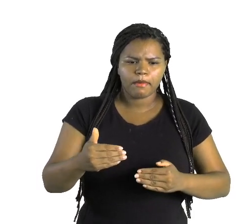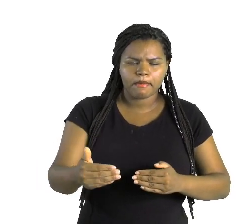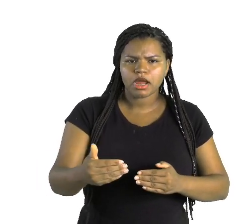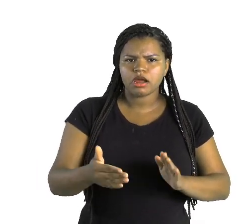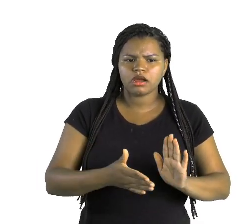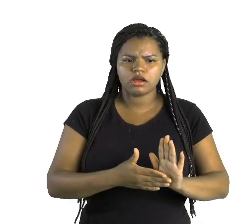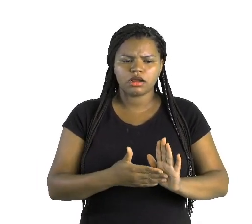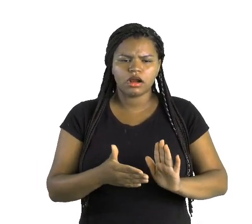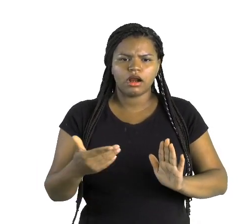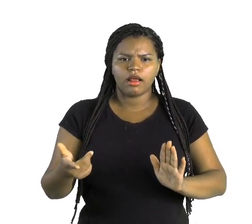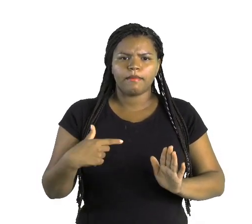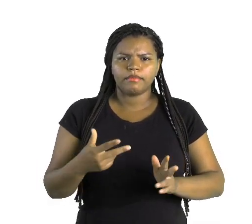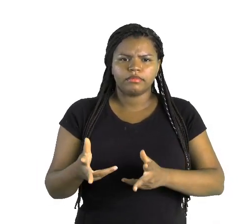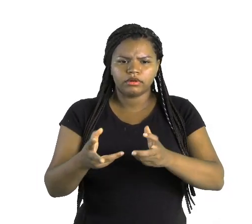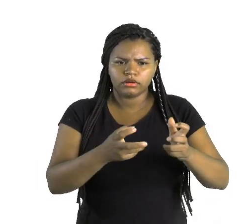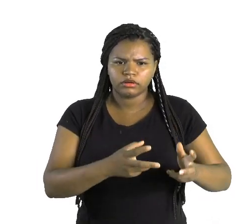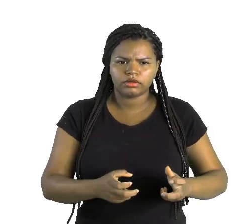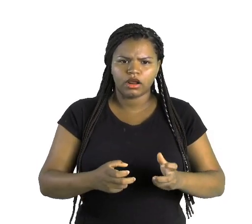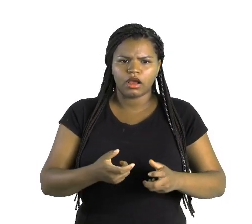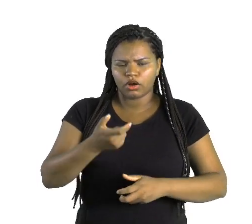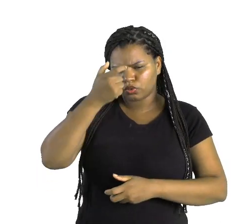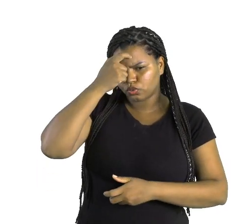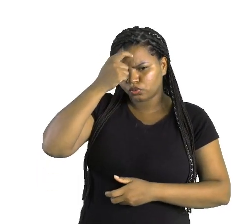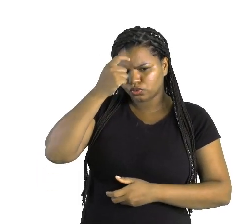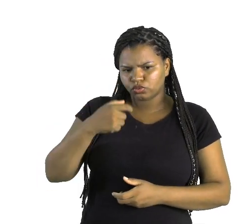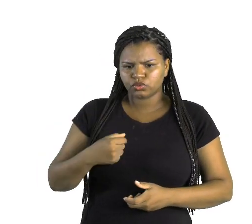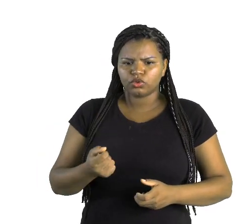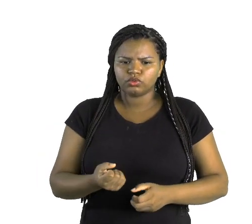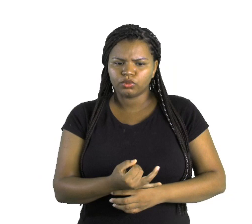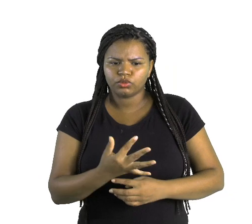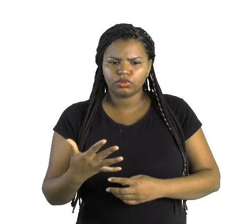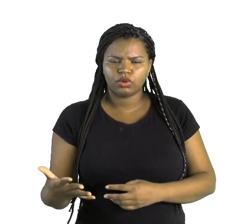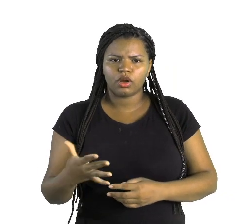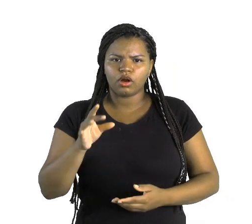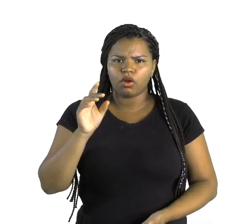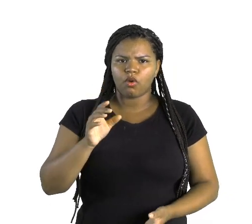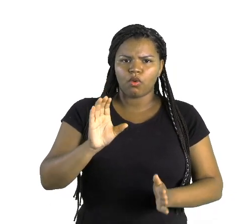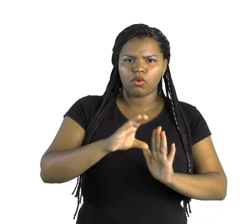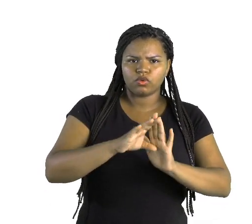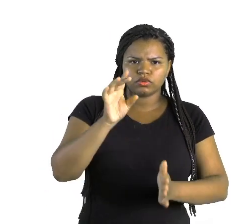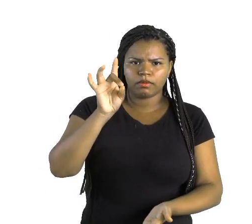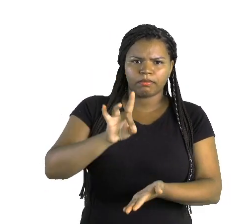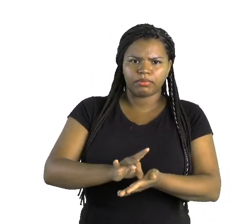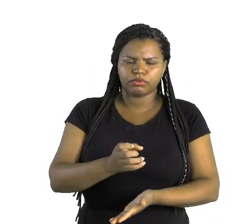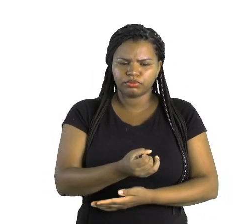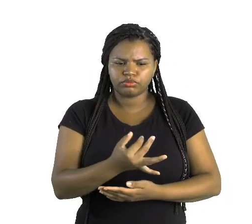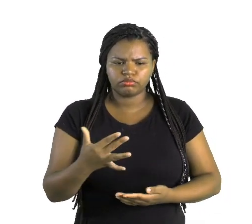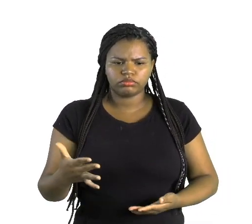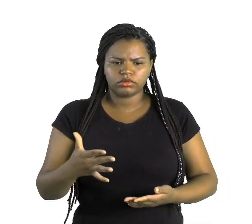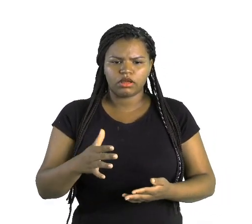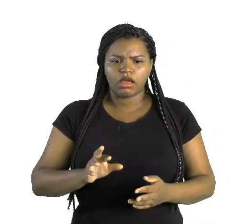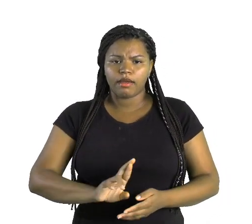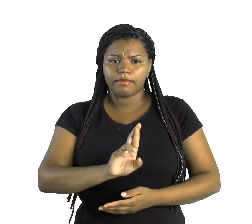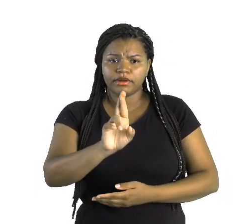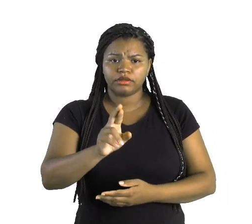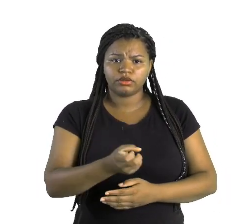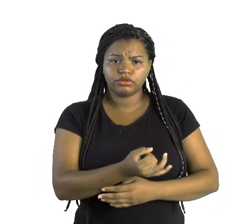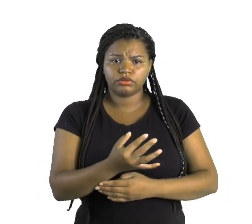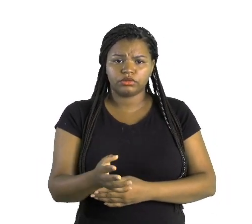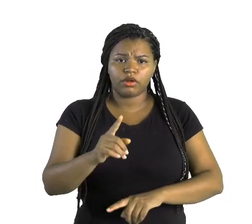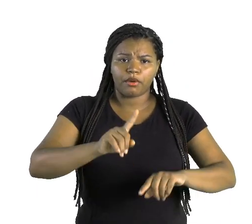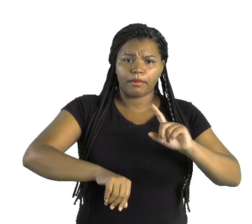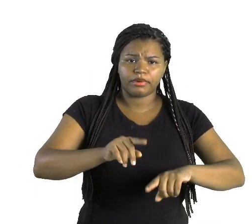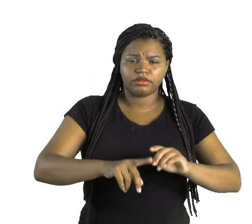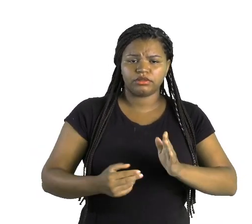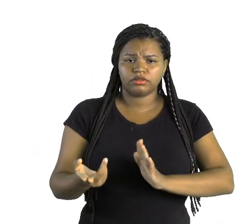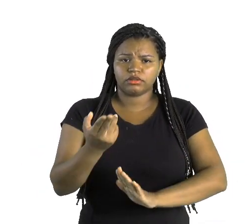quantidade, conceito concreto de quantidade, representar as quantidades com desenhos, objetos e